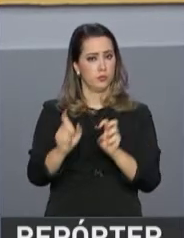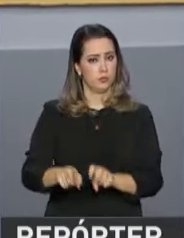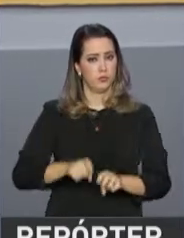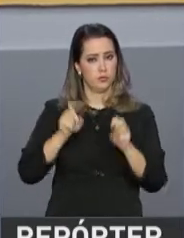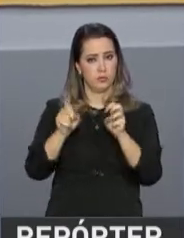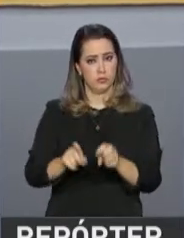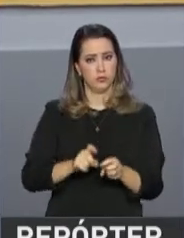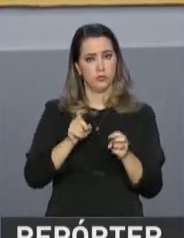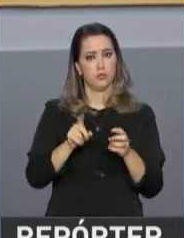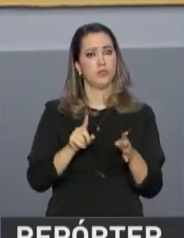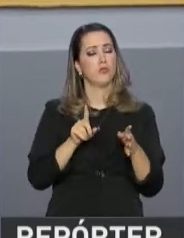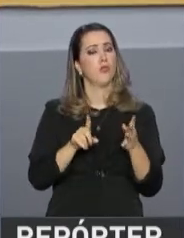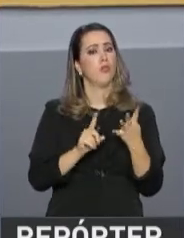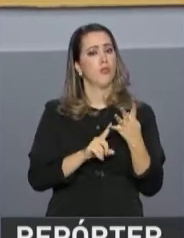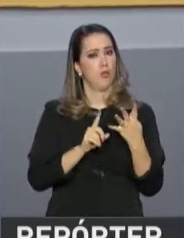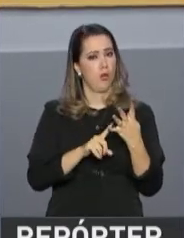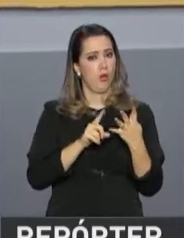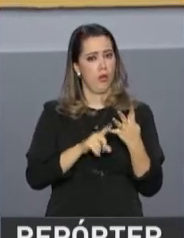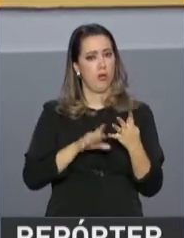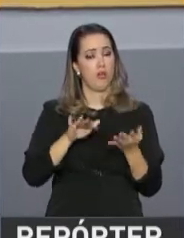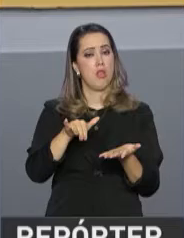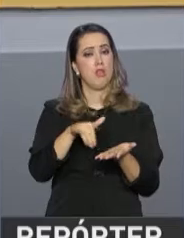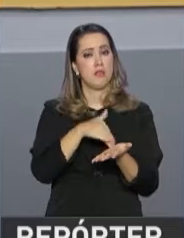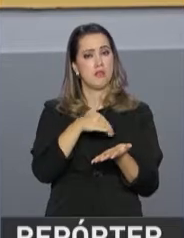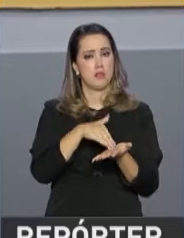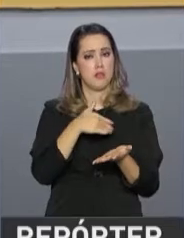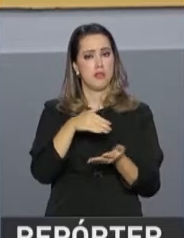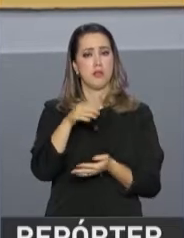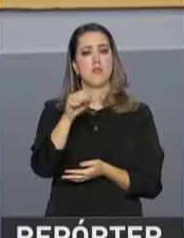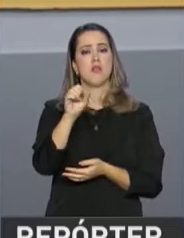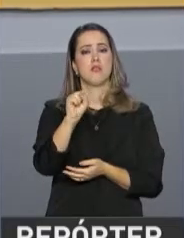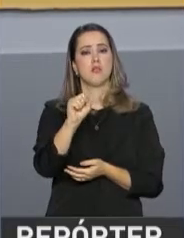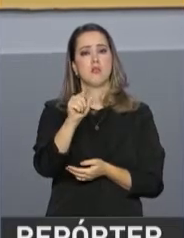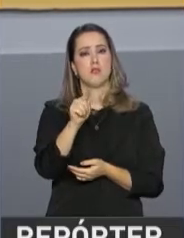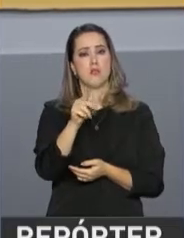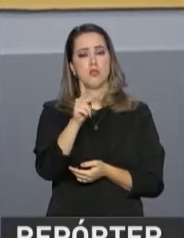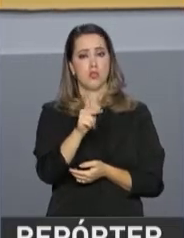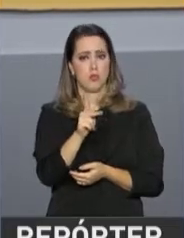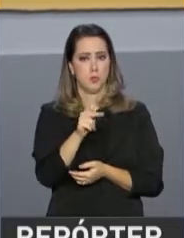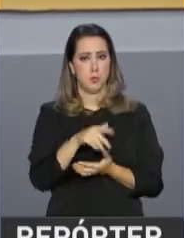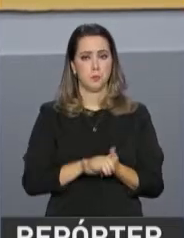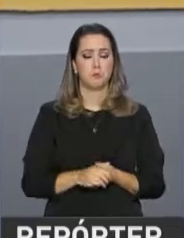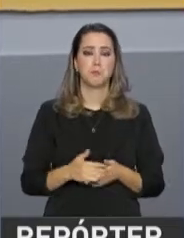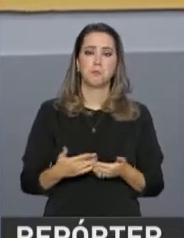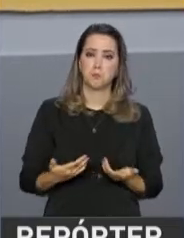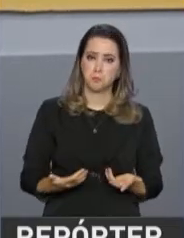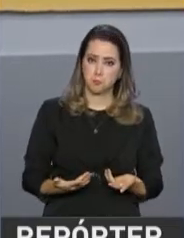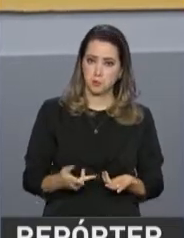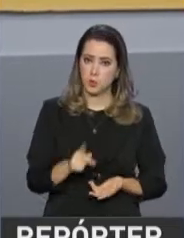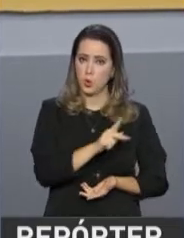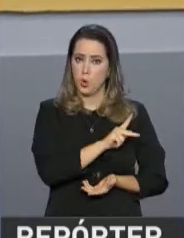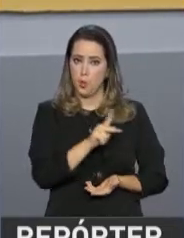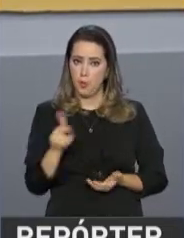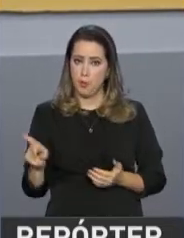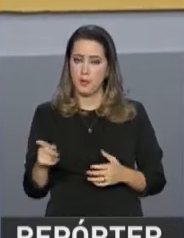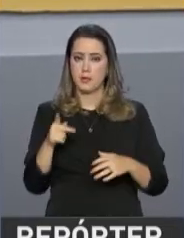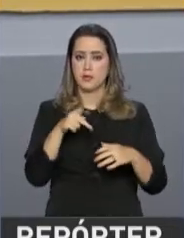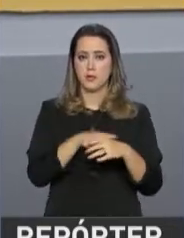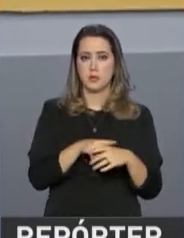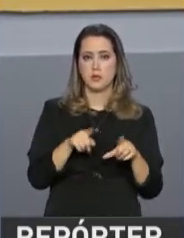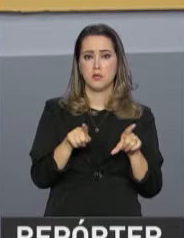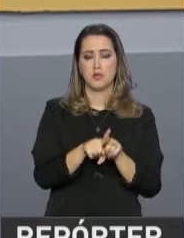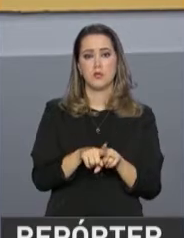agricultura blairo maggi eo ministro da secretaria geral da presidência moreira franco o presidente da petrobras pedro parente